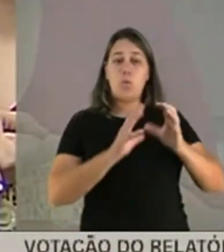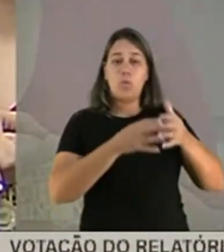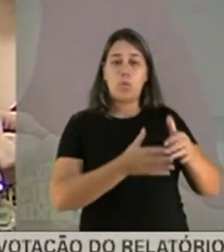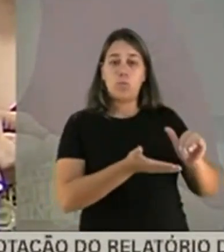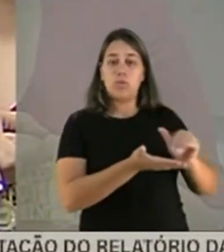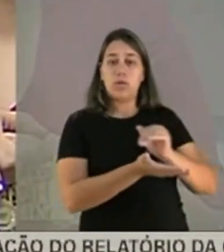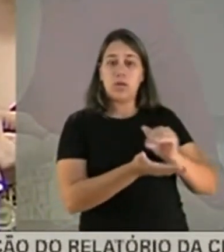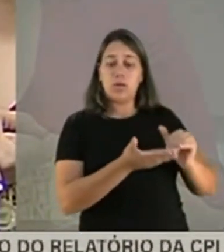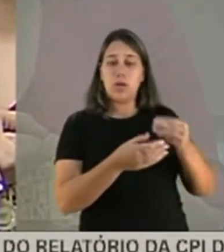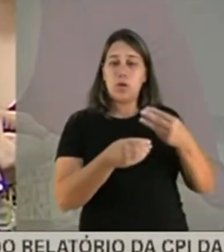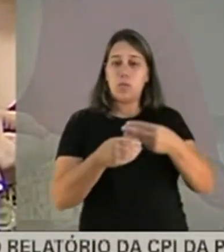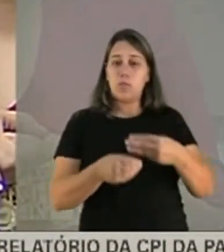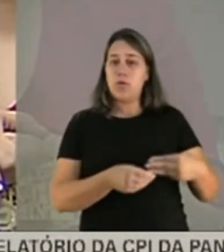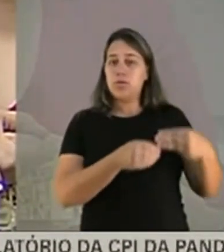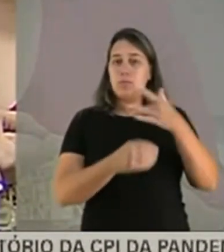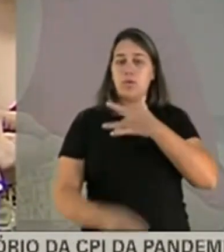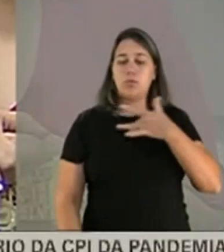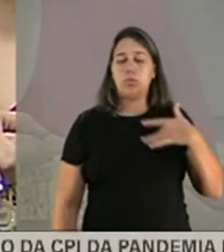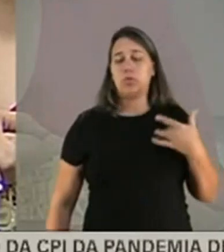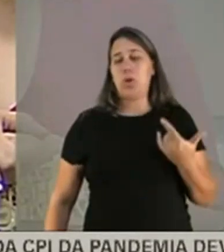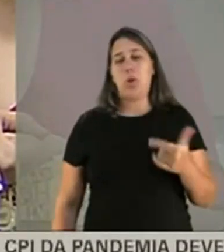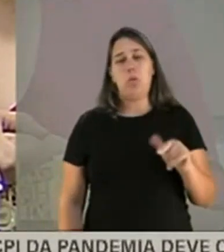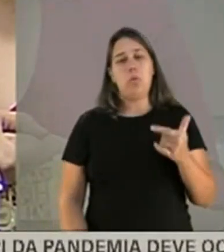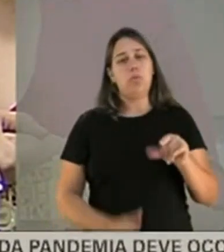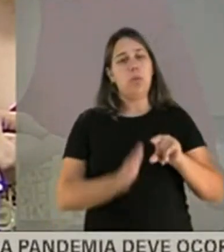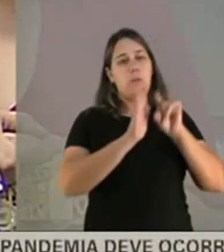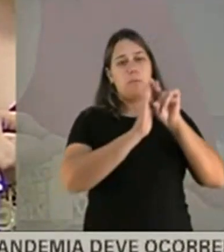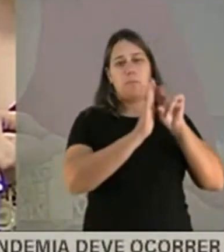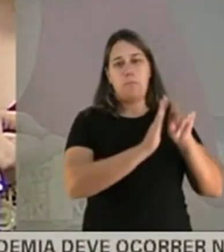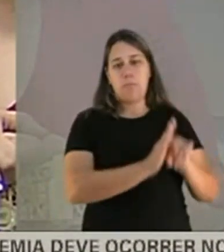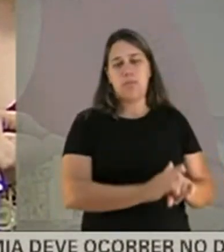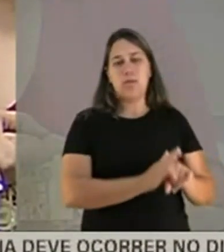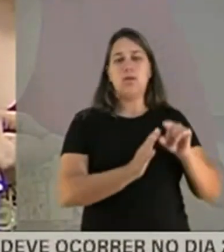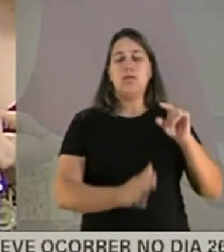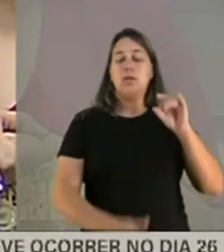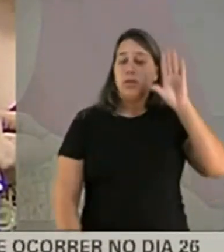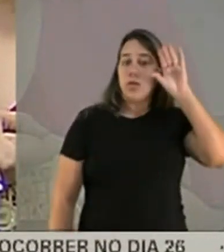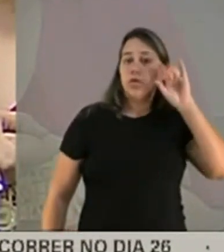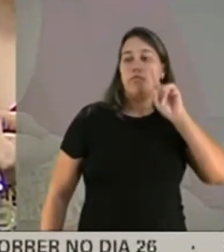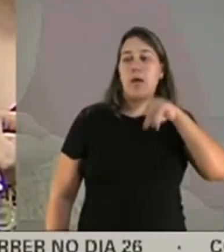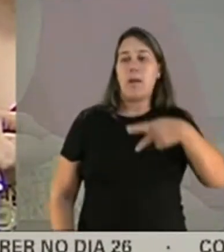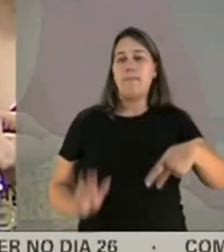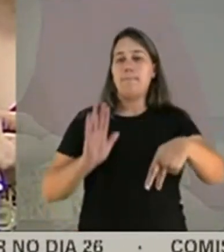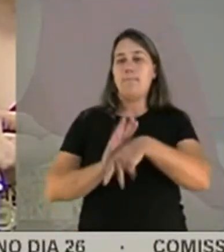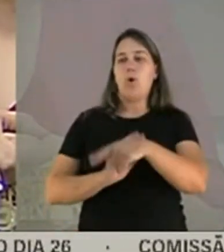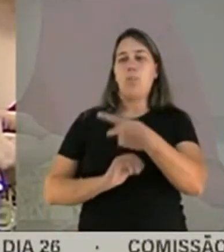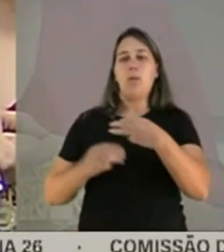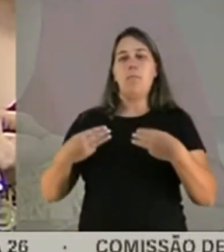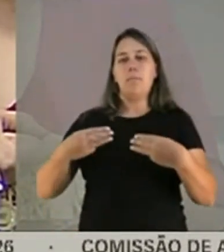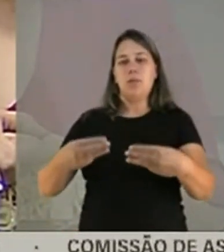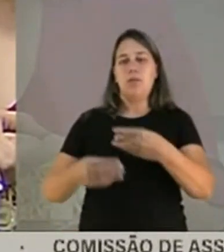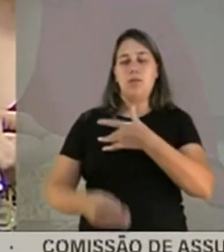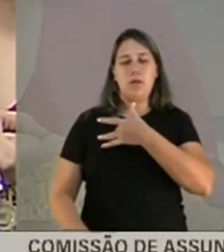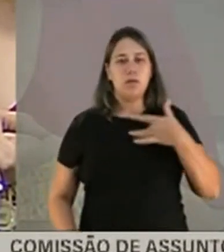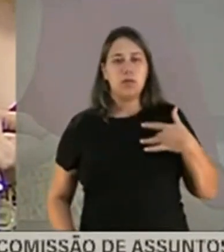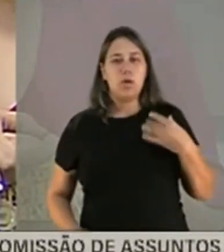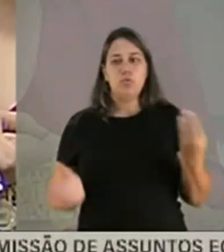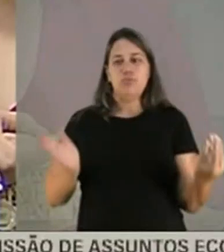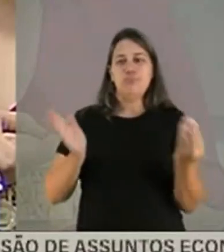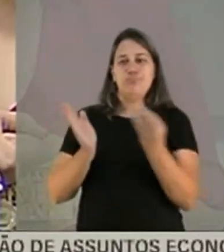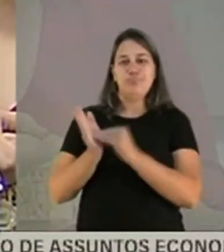saúde, senador. Nós não temos pesquisas científicas. Cabe ao Ministério da Saúde fazer esses